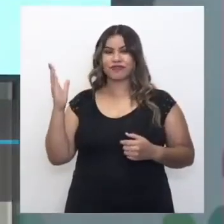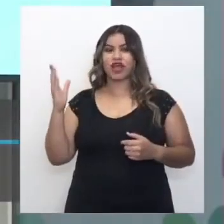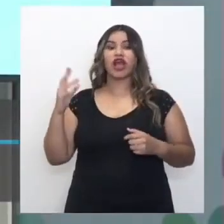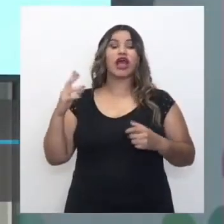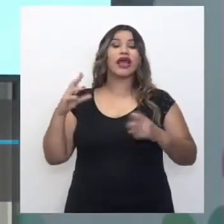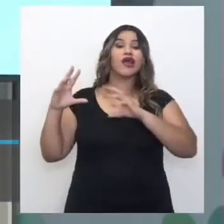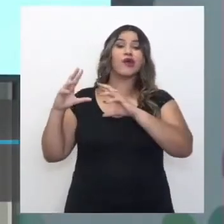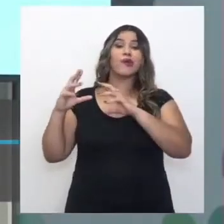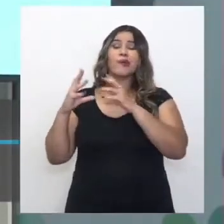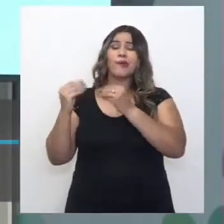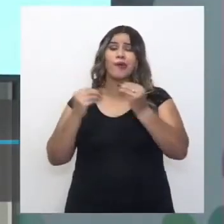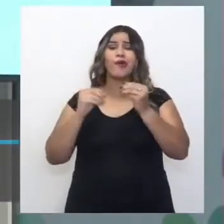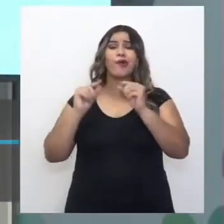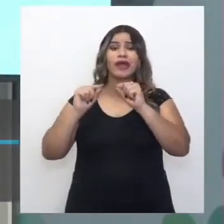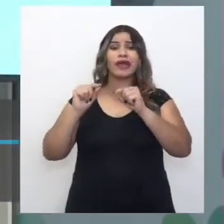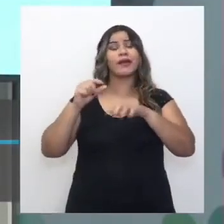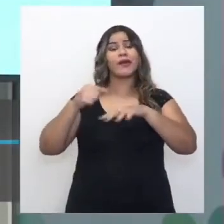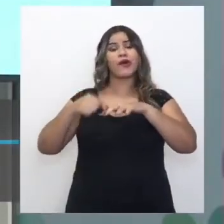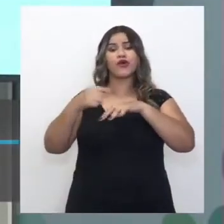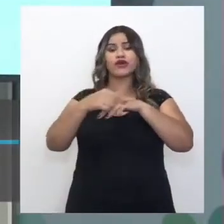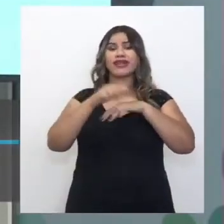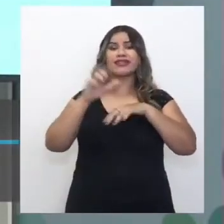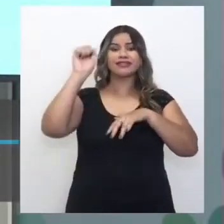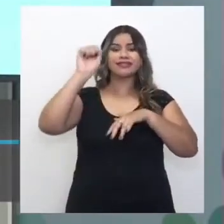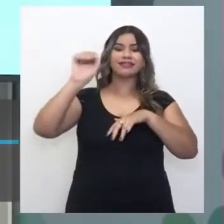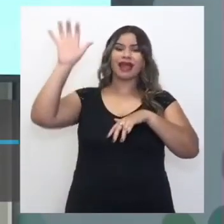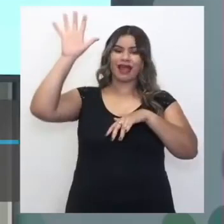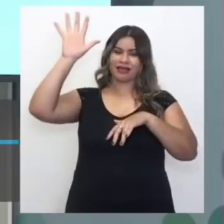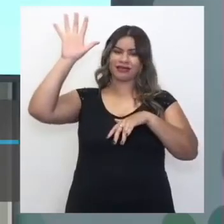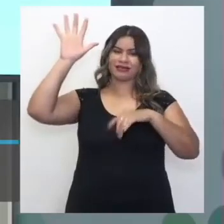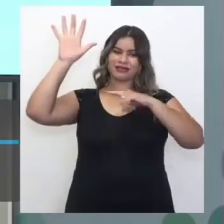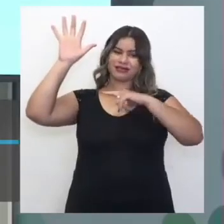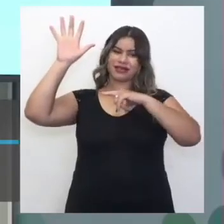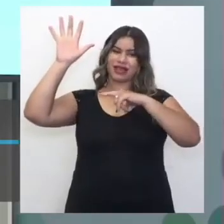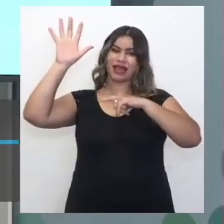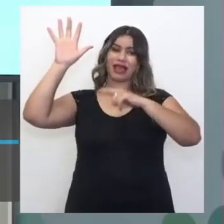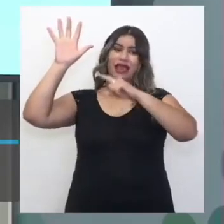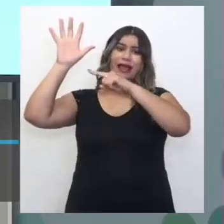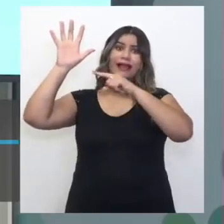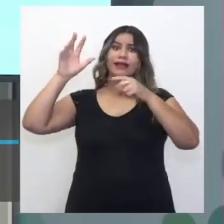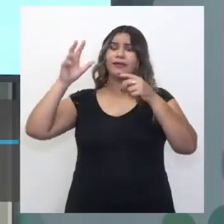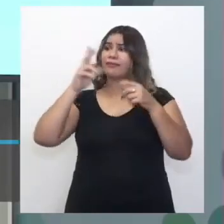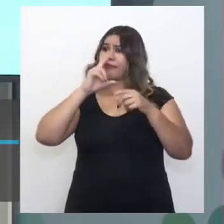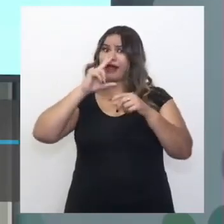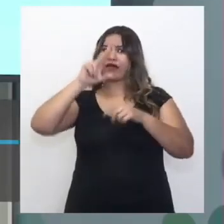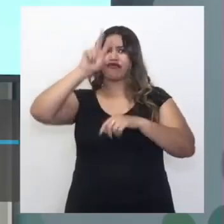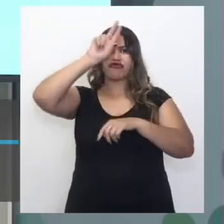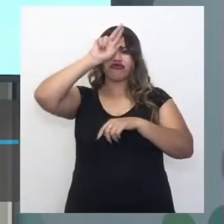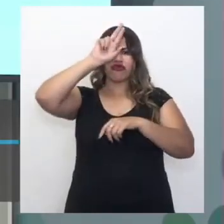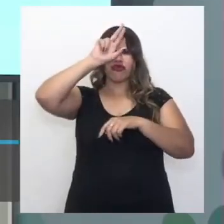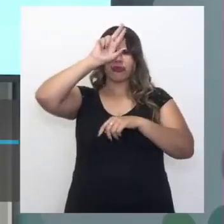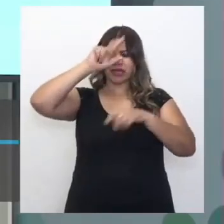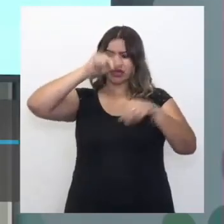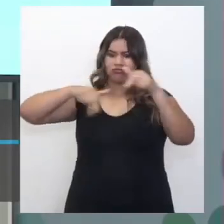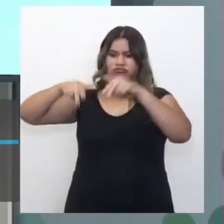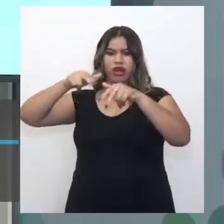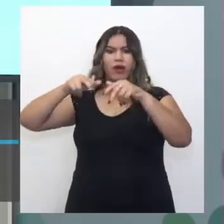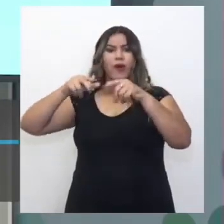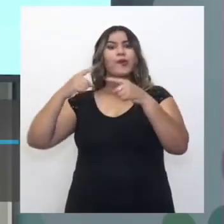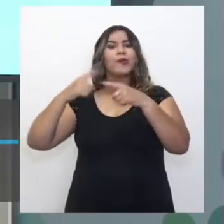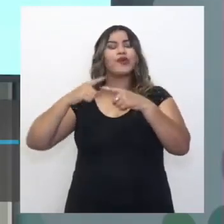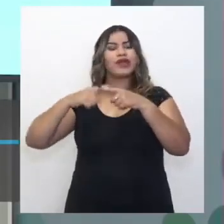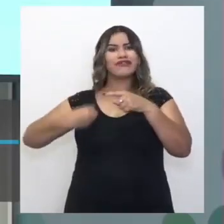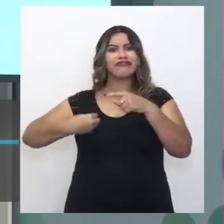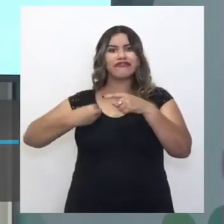né? Principalmente nessa região aí do sudoeste da Ásia, conhecido aí como formigueiro humano, né? De uma quantidade imensa